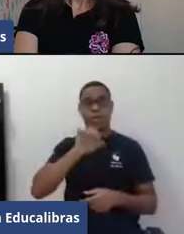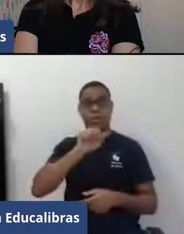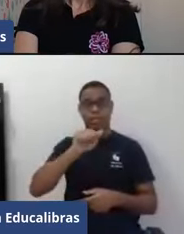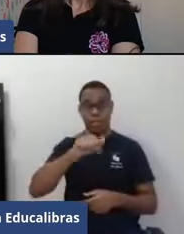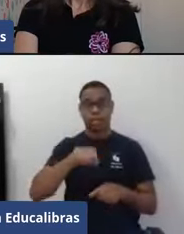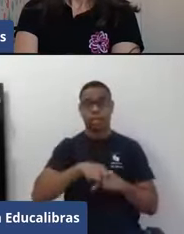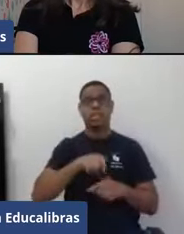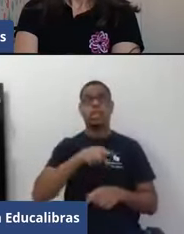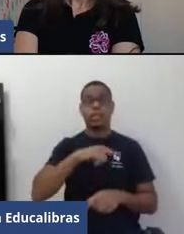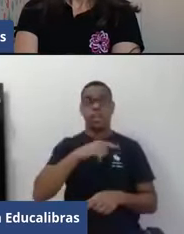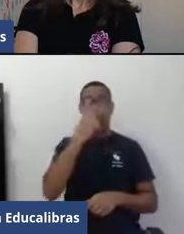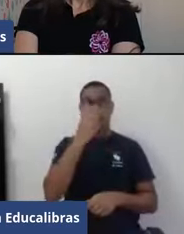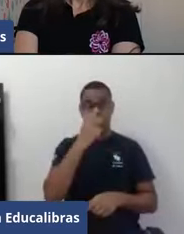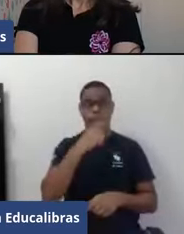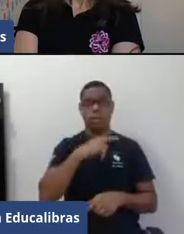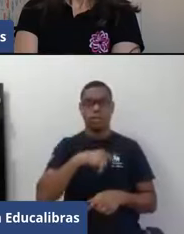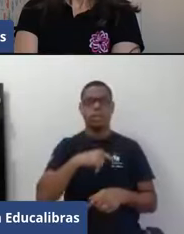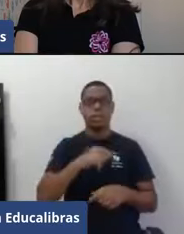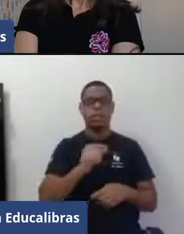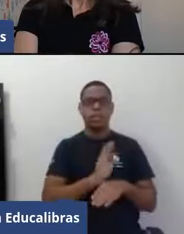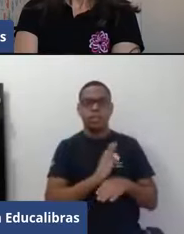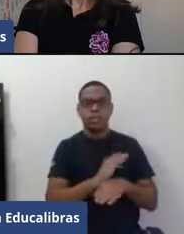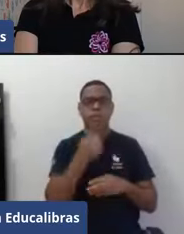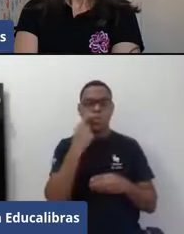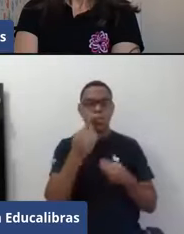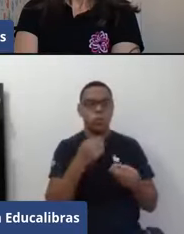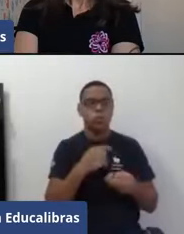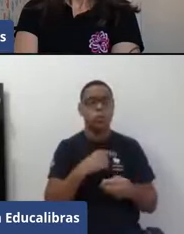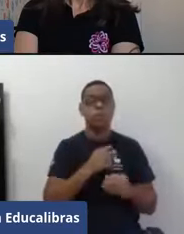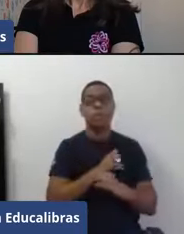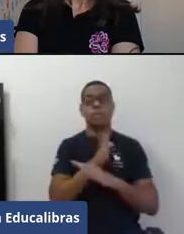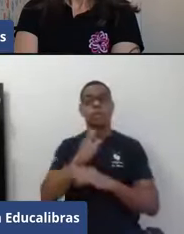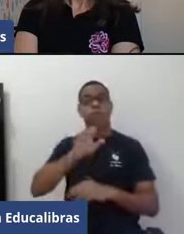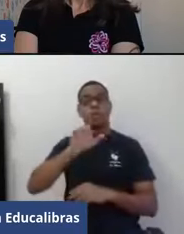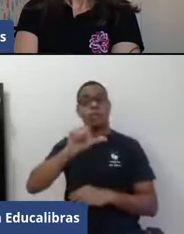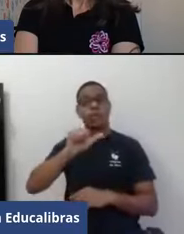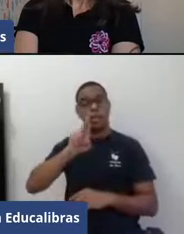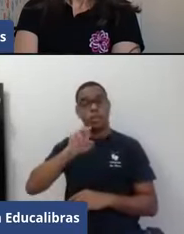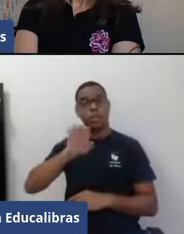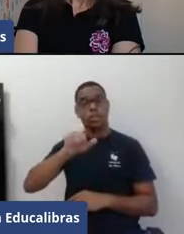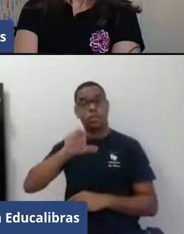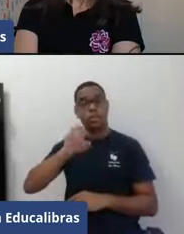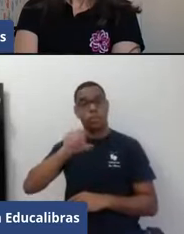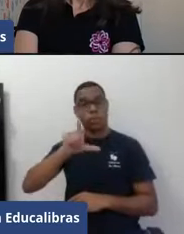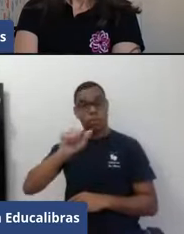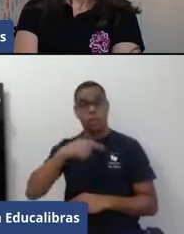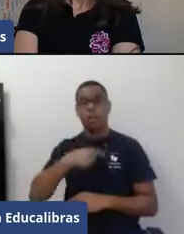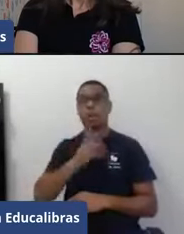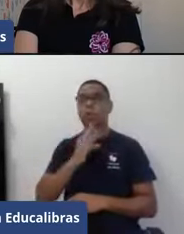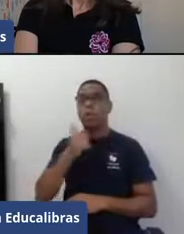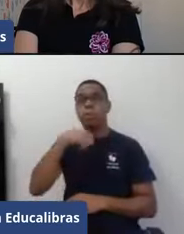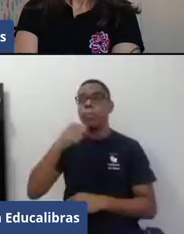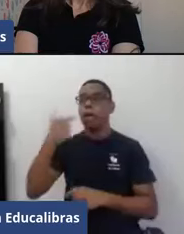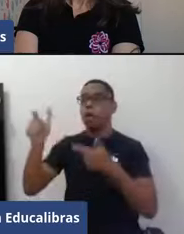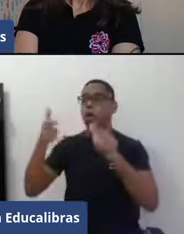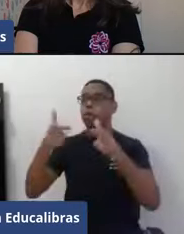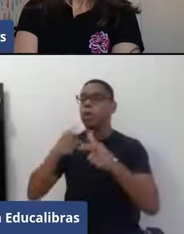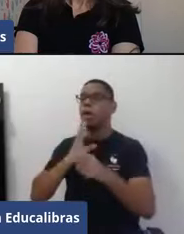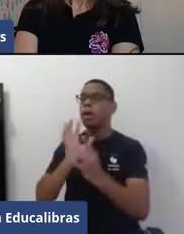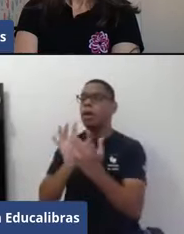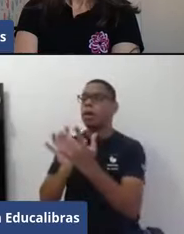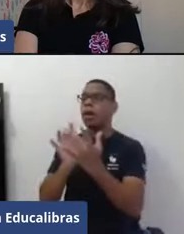visual, e ela me mandou para o Lar Escola. No Lar Escola, eu conheci outras mães. E aí, a partir disso, eu comecei a